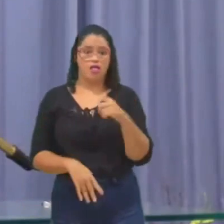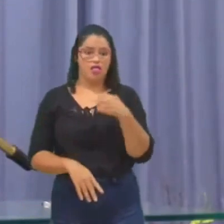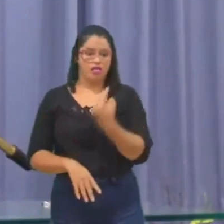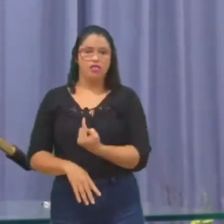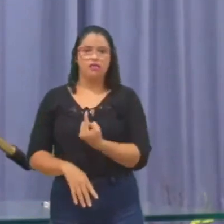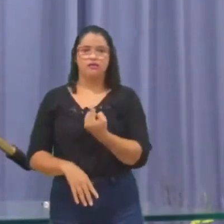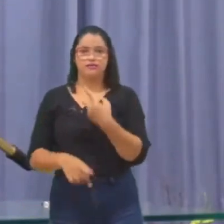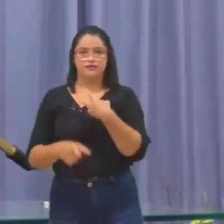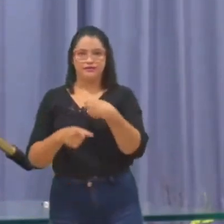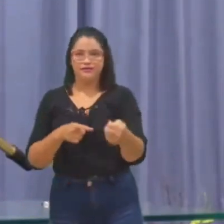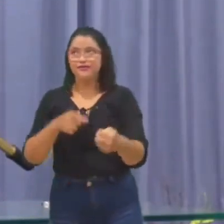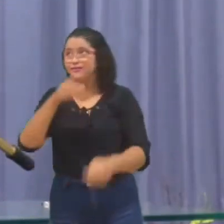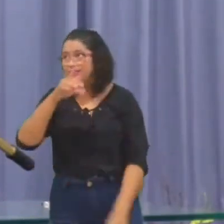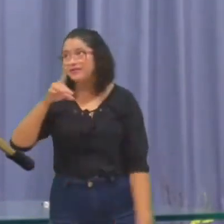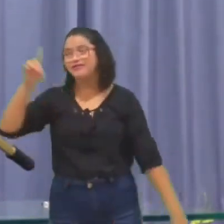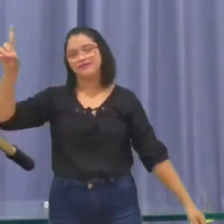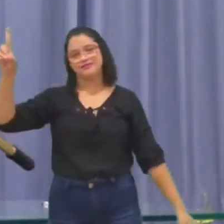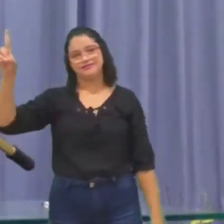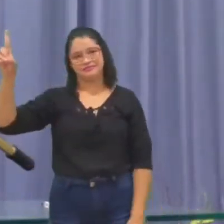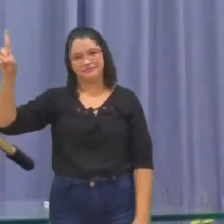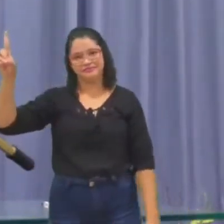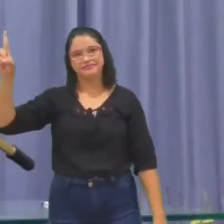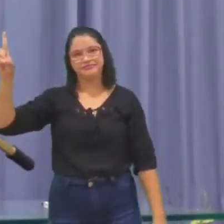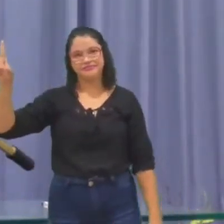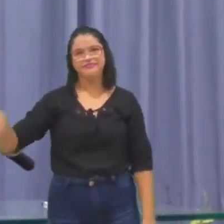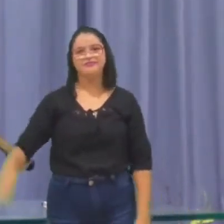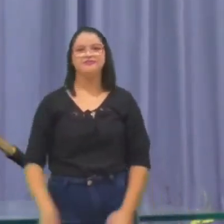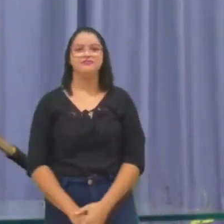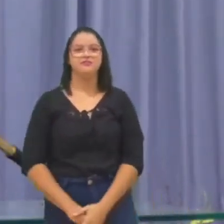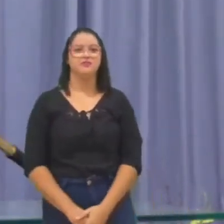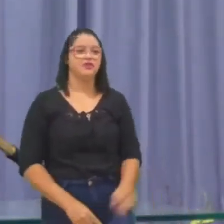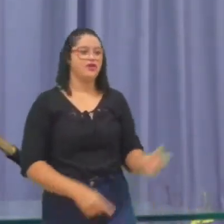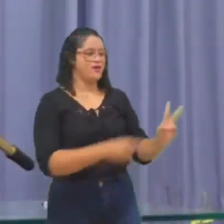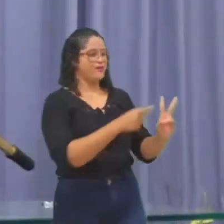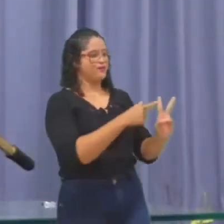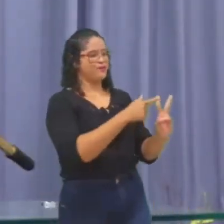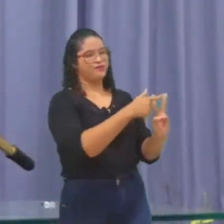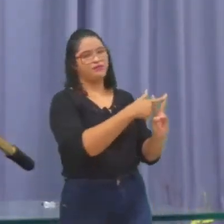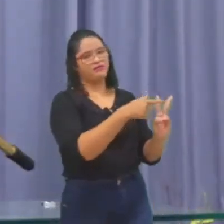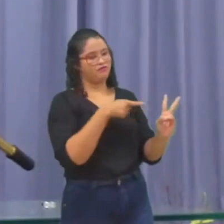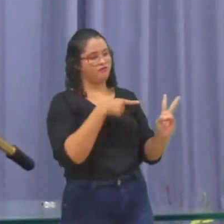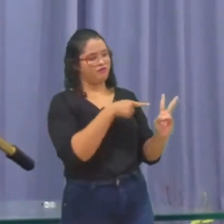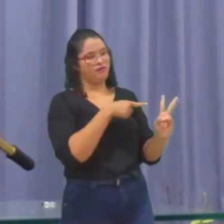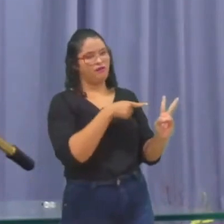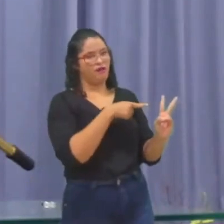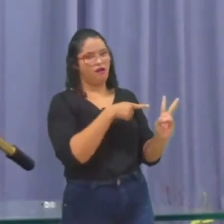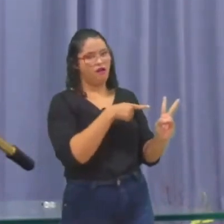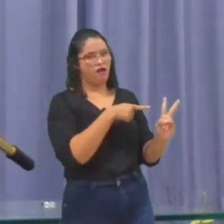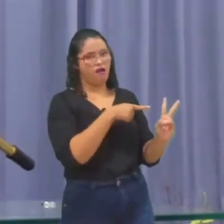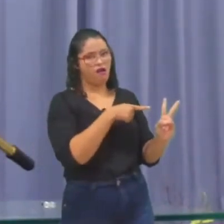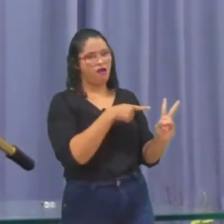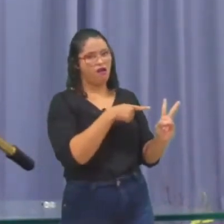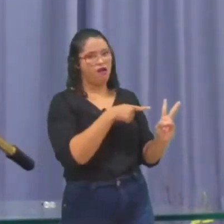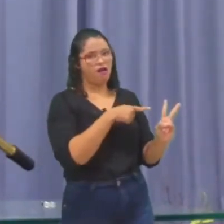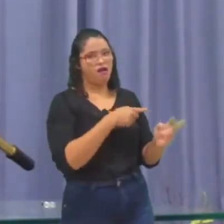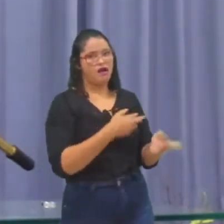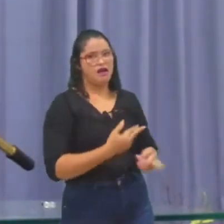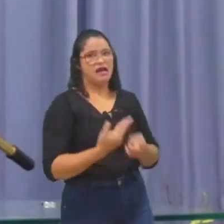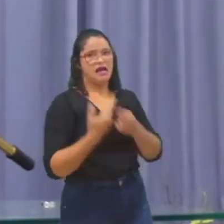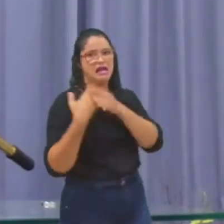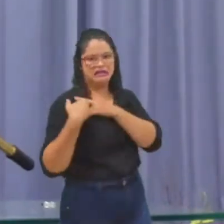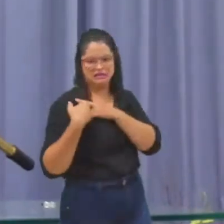Senhor. Aqueles dois homens não eram irresponsáveis. Pelo